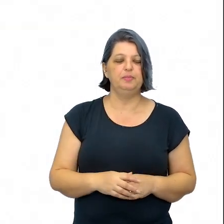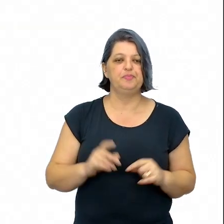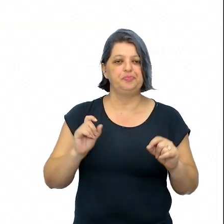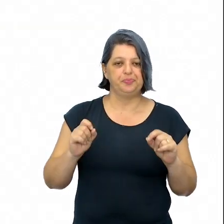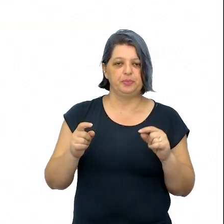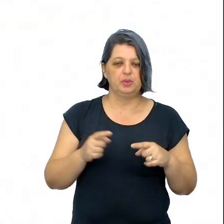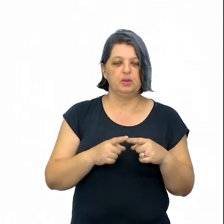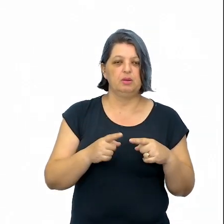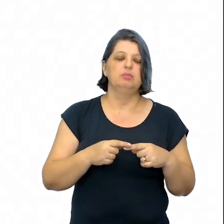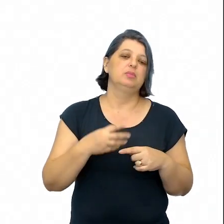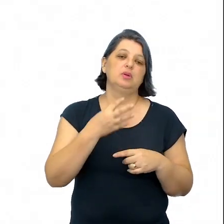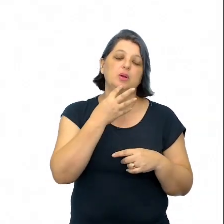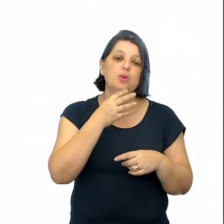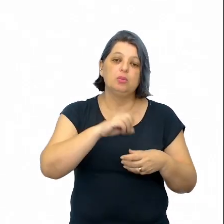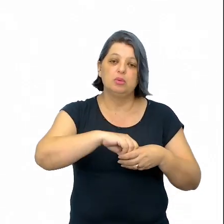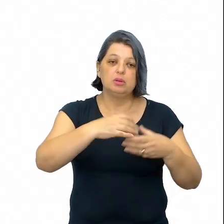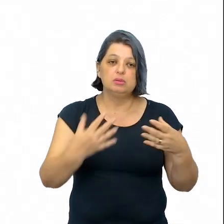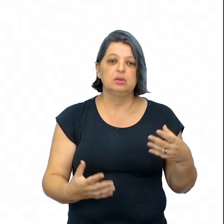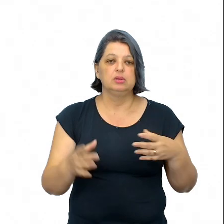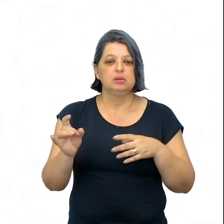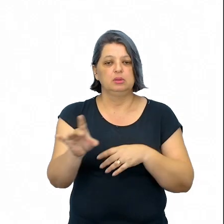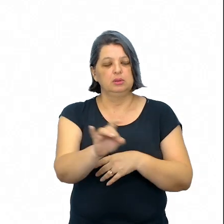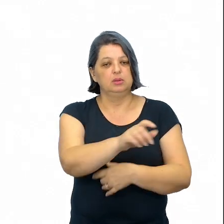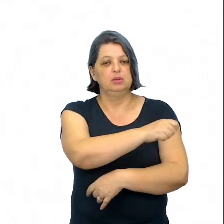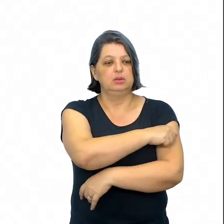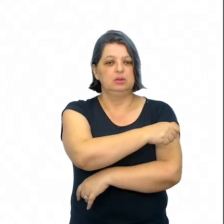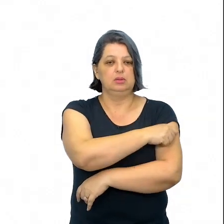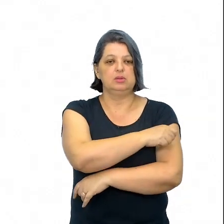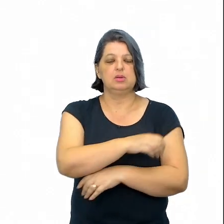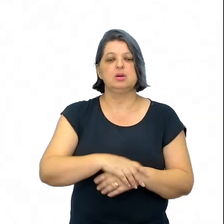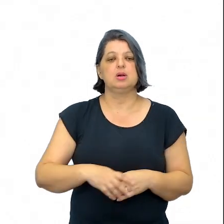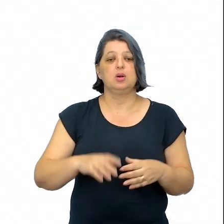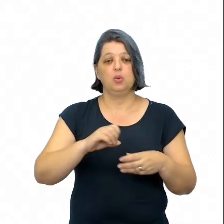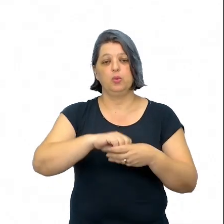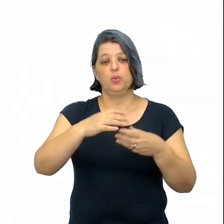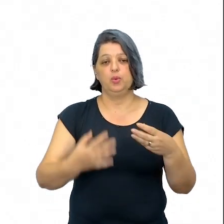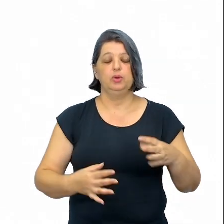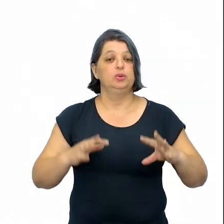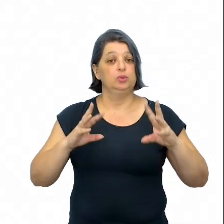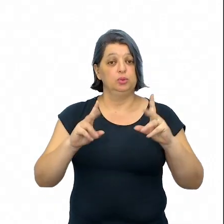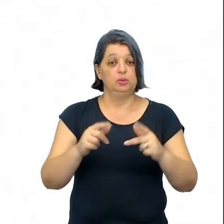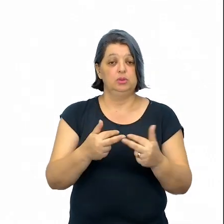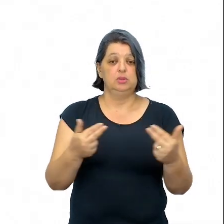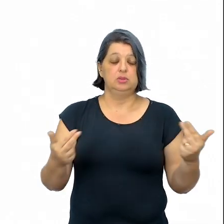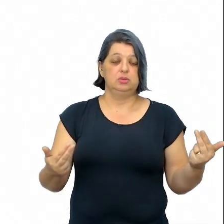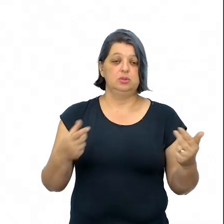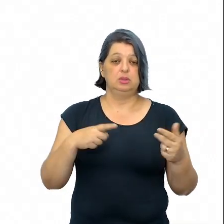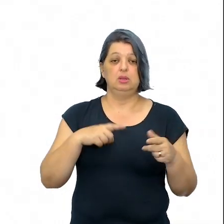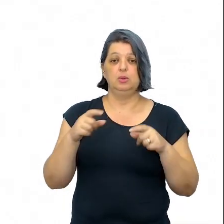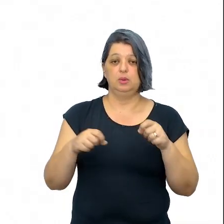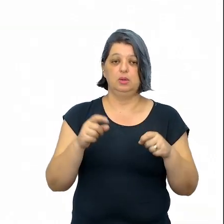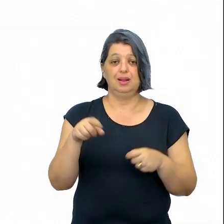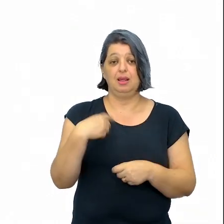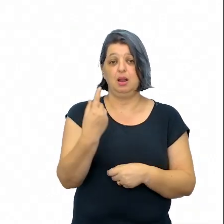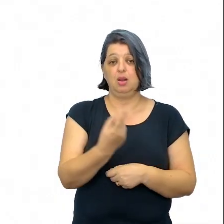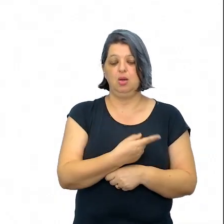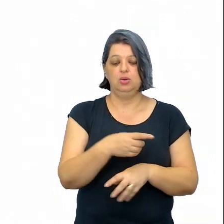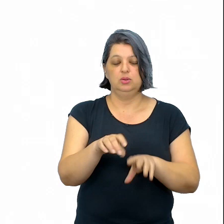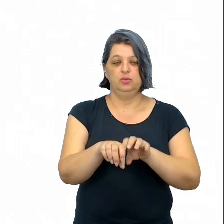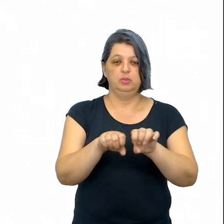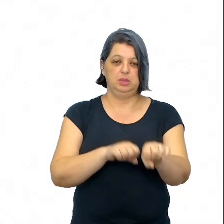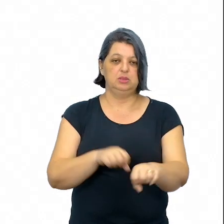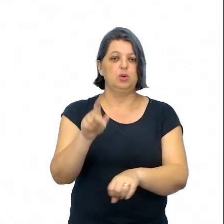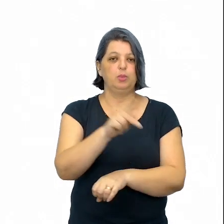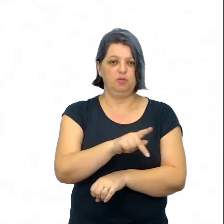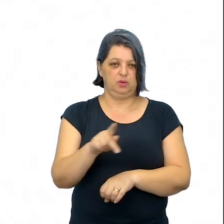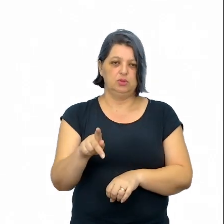especializado, conhecimento dos conteúdos dos estudantes, nós temos o conhecimento do currículo. Tudo isso envolve no quê? Na nossa formação